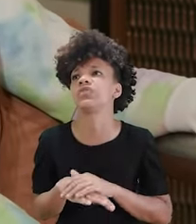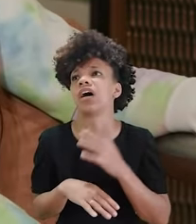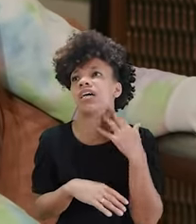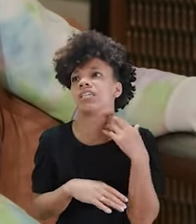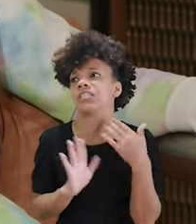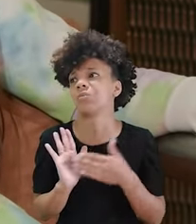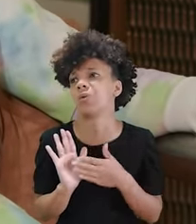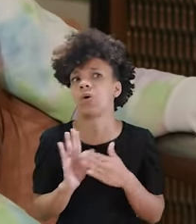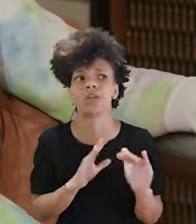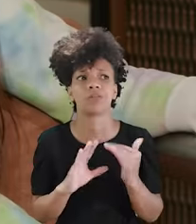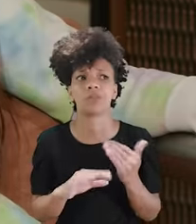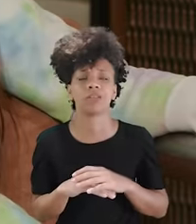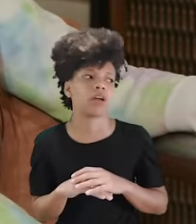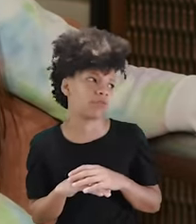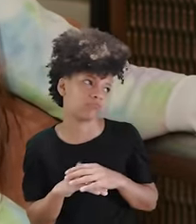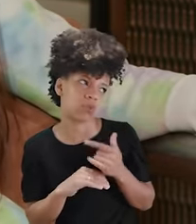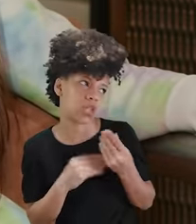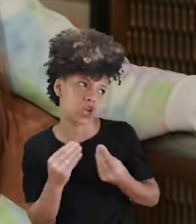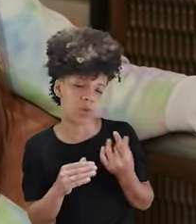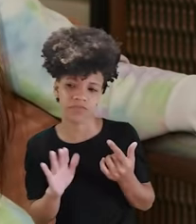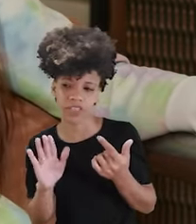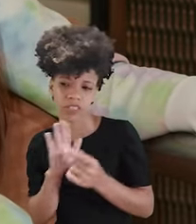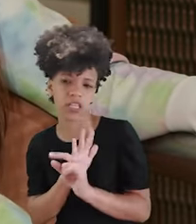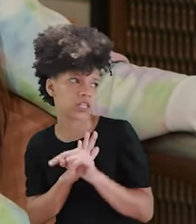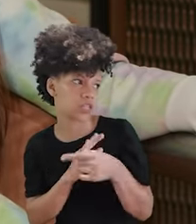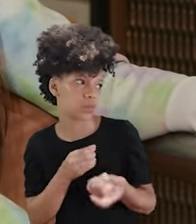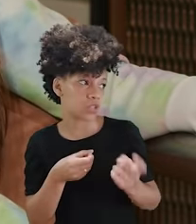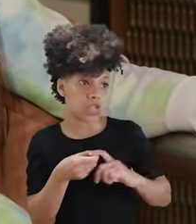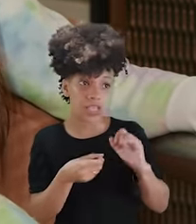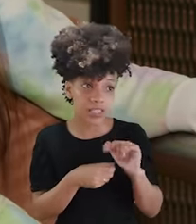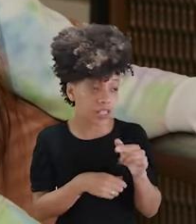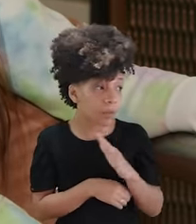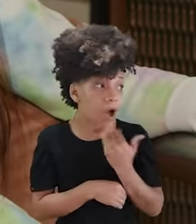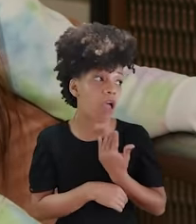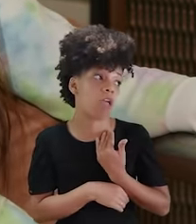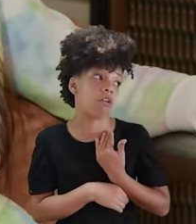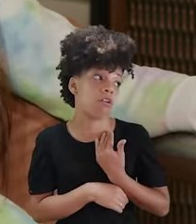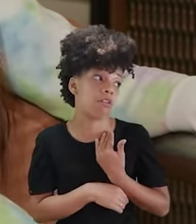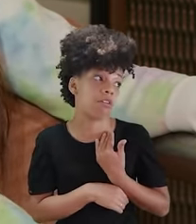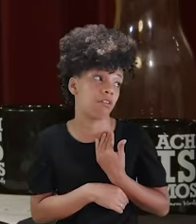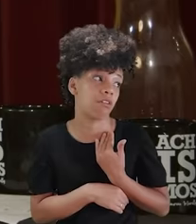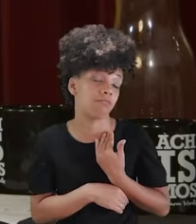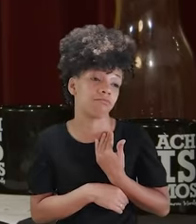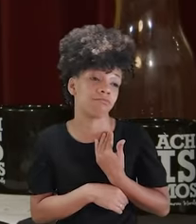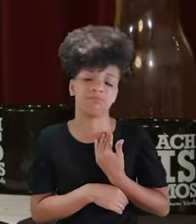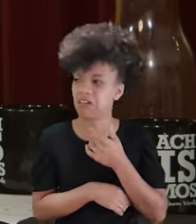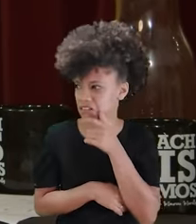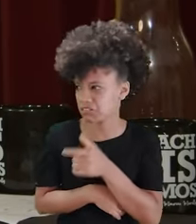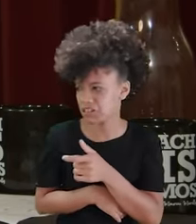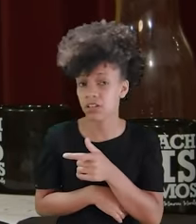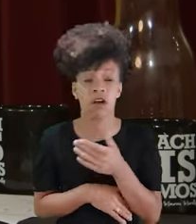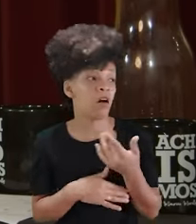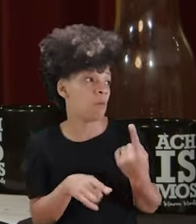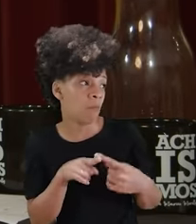se alguém morre o deck É essa a saída de compaixão chama compaixão limpeza você